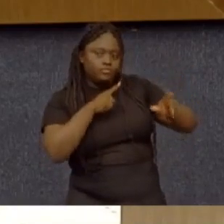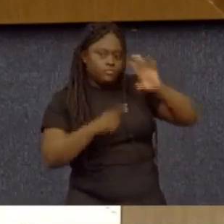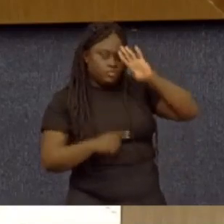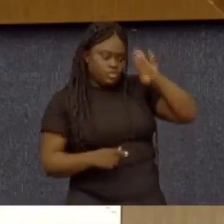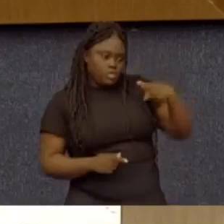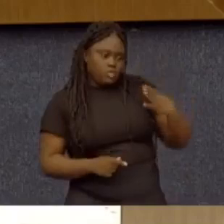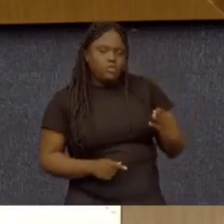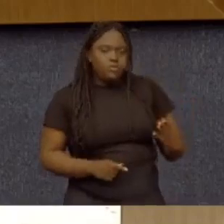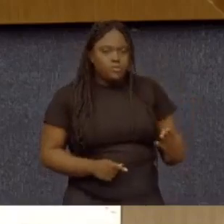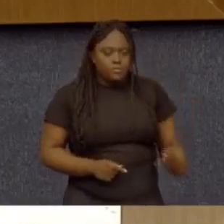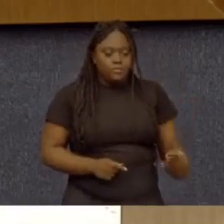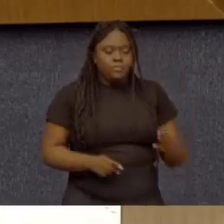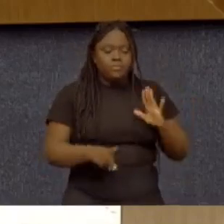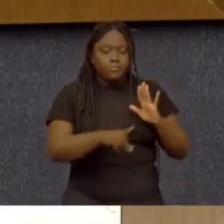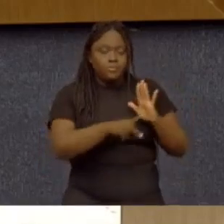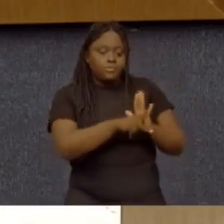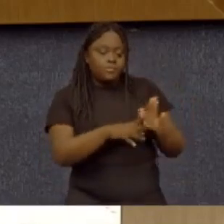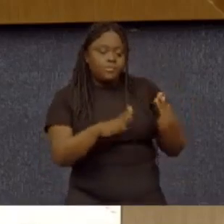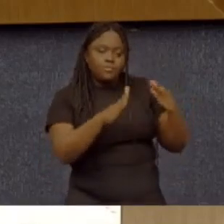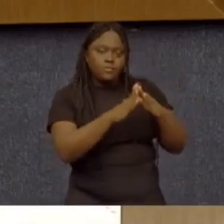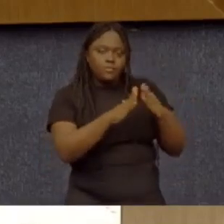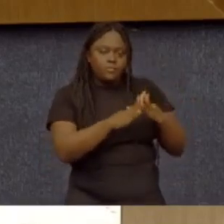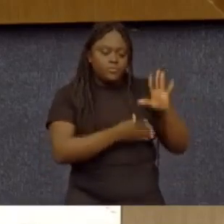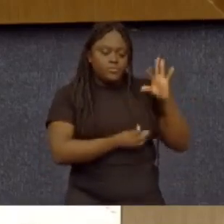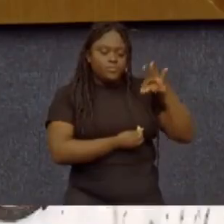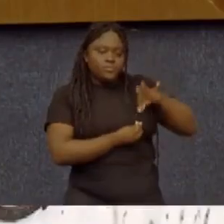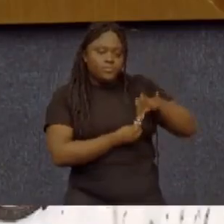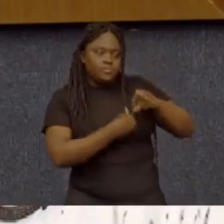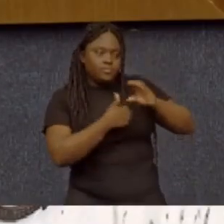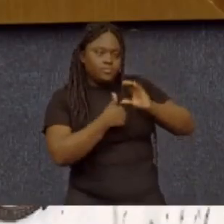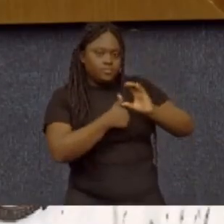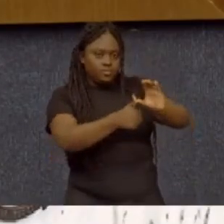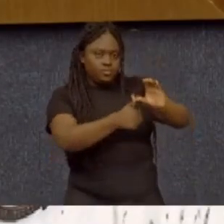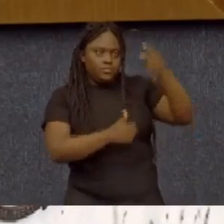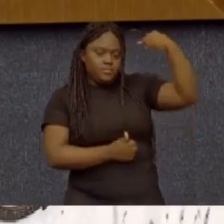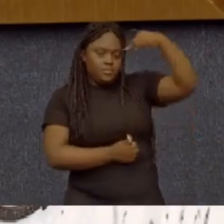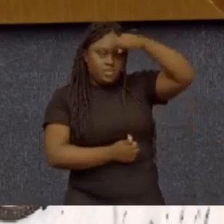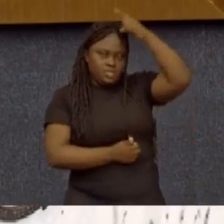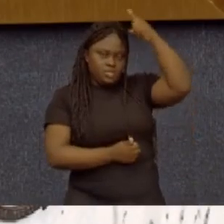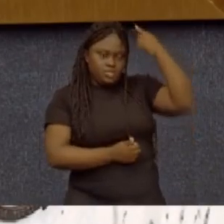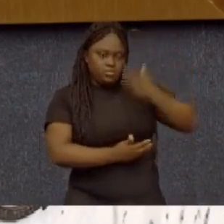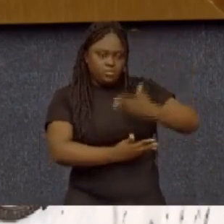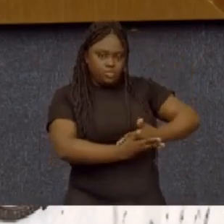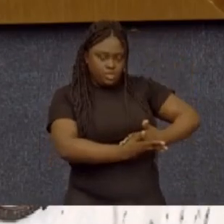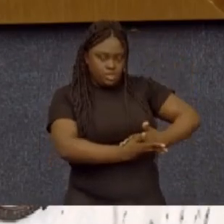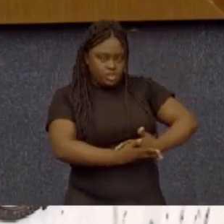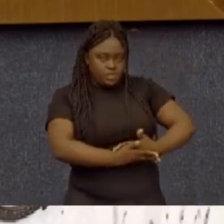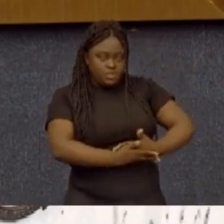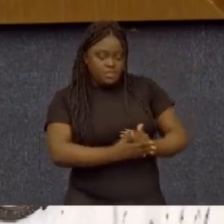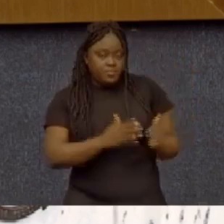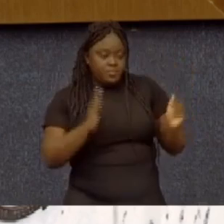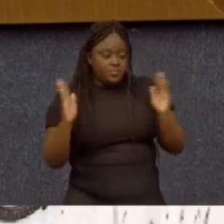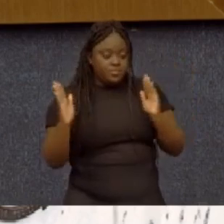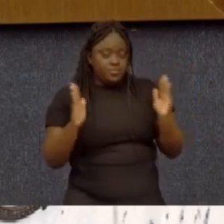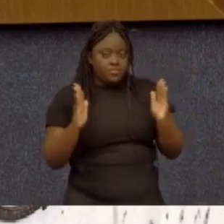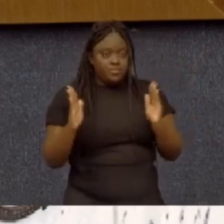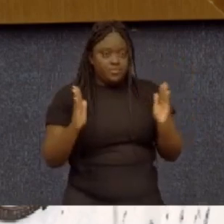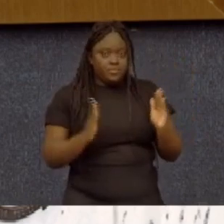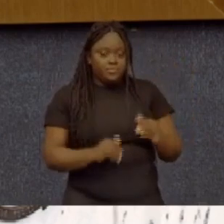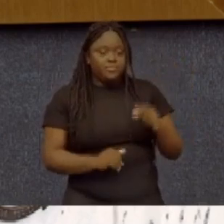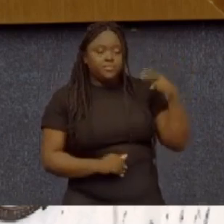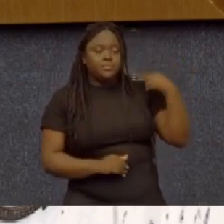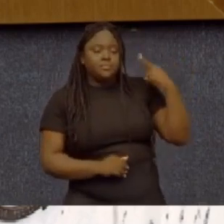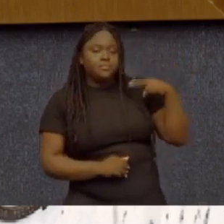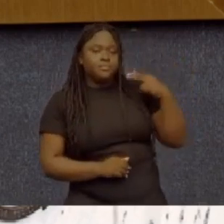diploma de honra ao mérito destinado à Casa Espírita Cristã Santo Agostinho. Neste momento, o